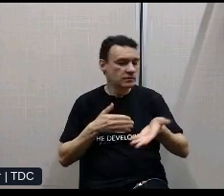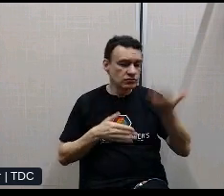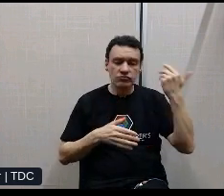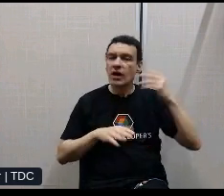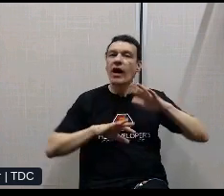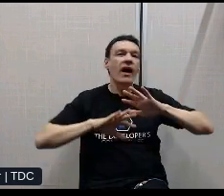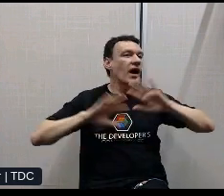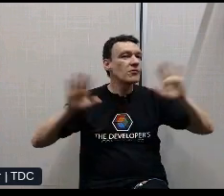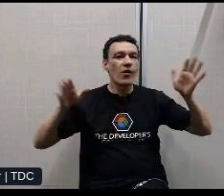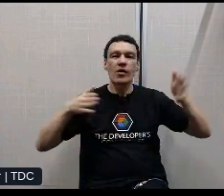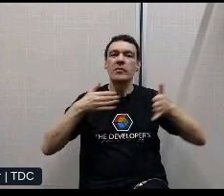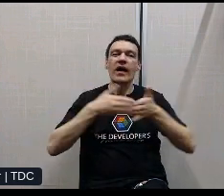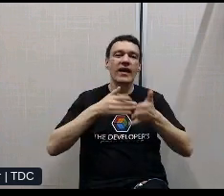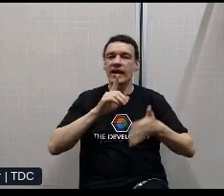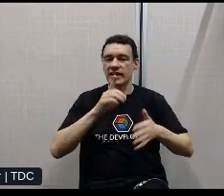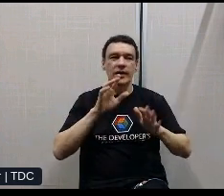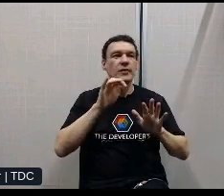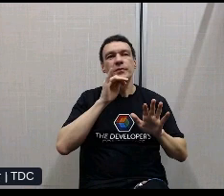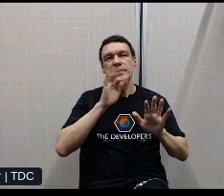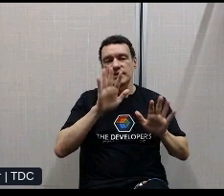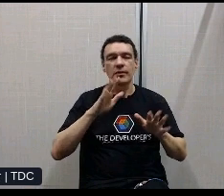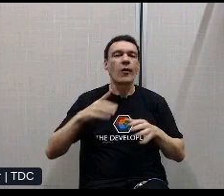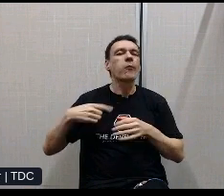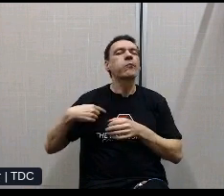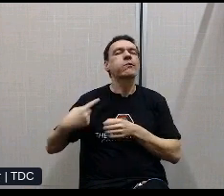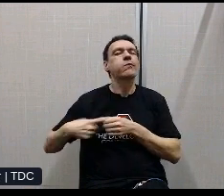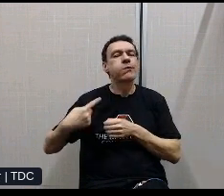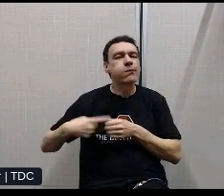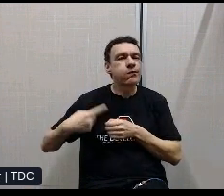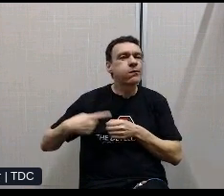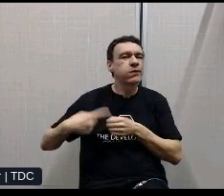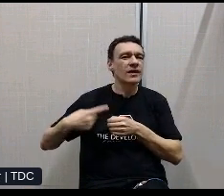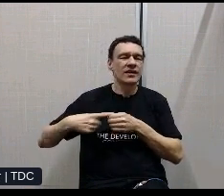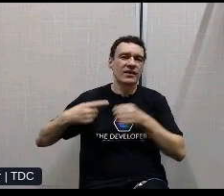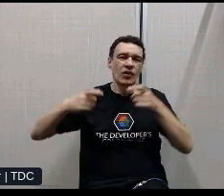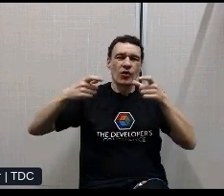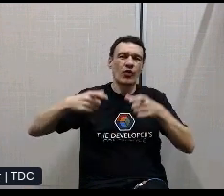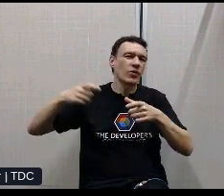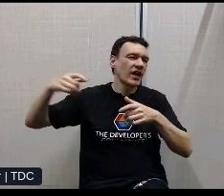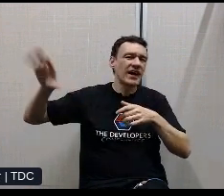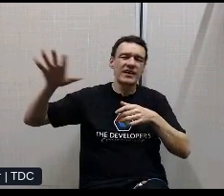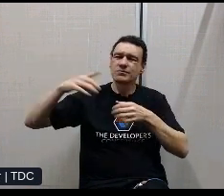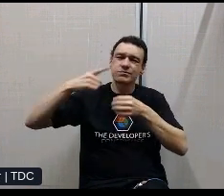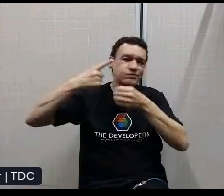você está no interior de uma cidade, de um estado, de uma determinada região,